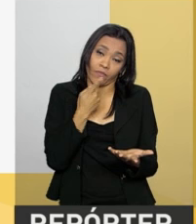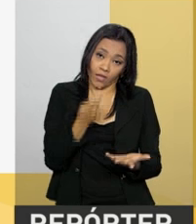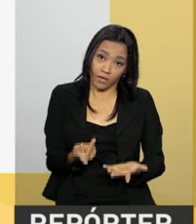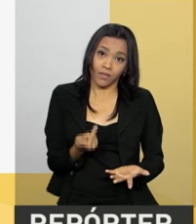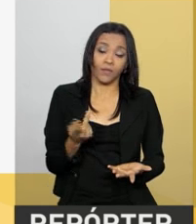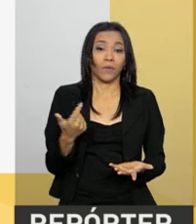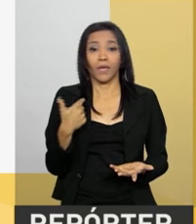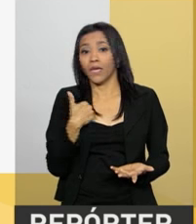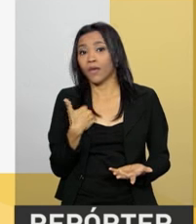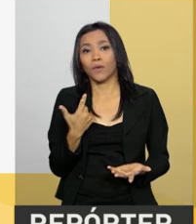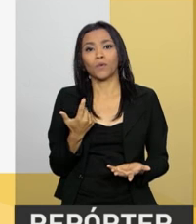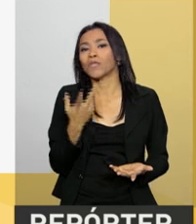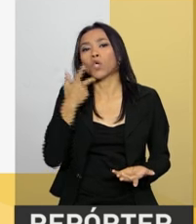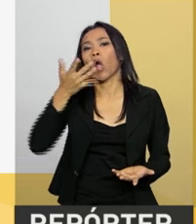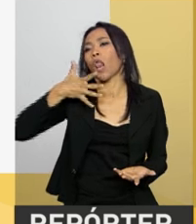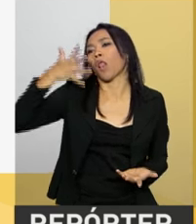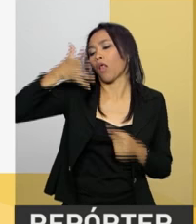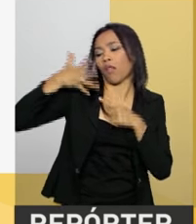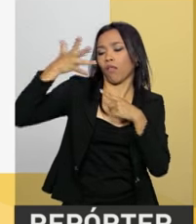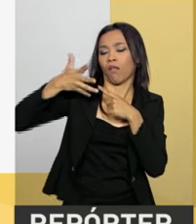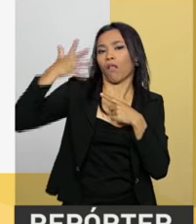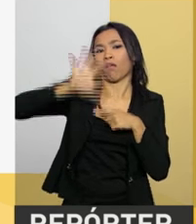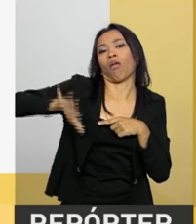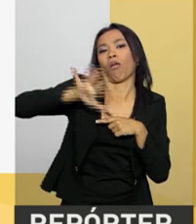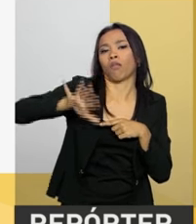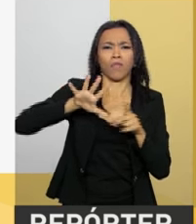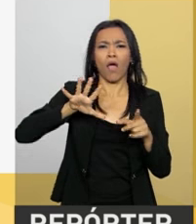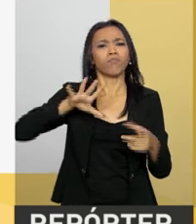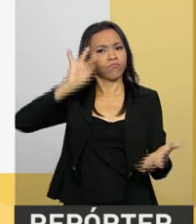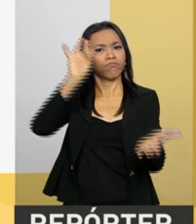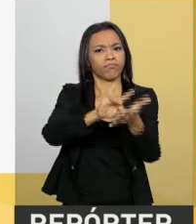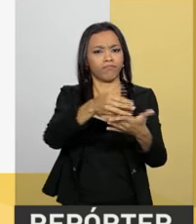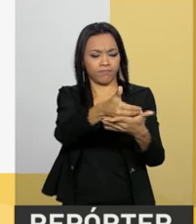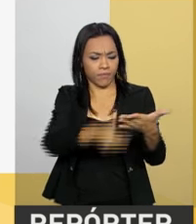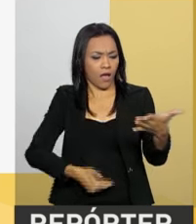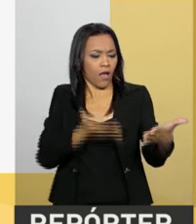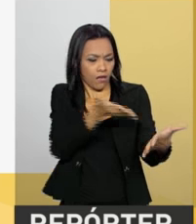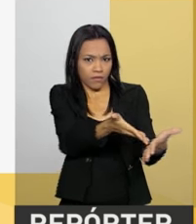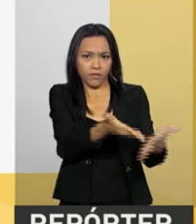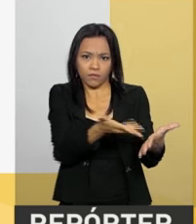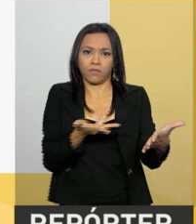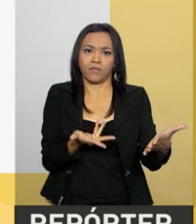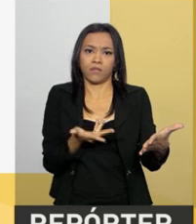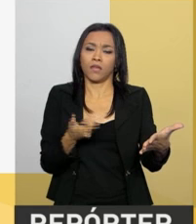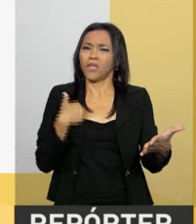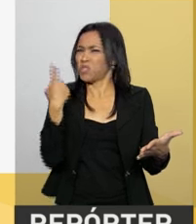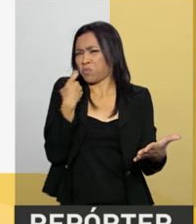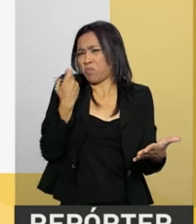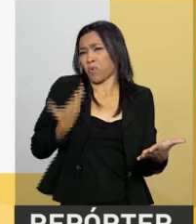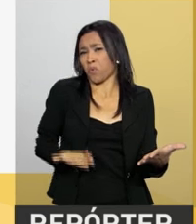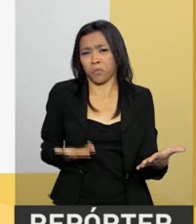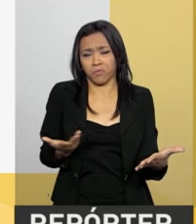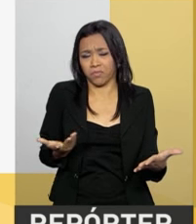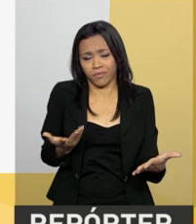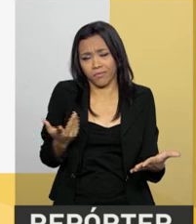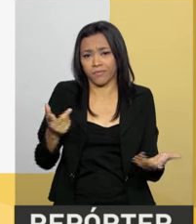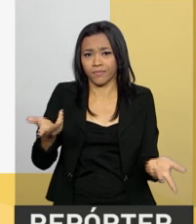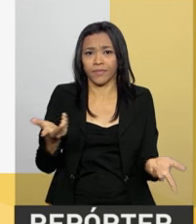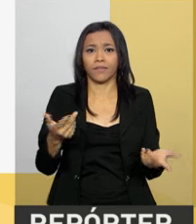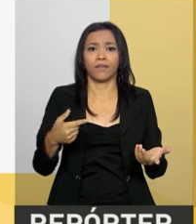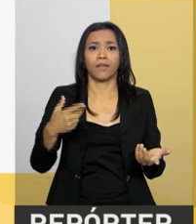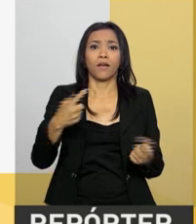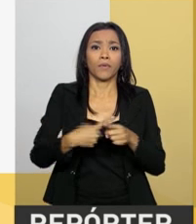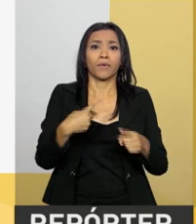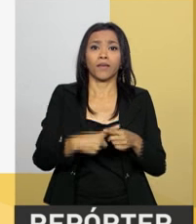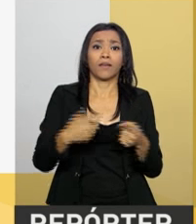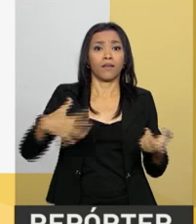assim, eu não fico apena das palavras, mas fico fico na ação, né? Agora, isso também não me preocupa muito uma questão de estato. E